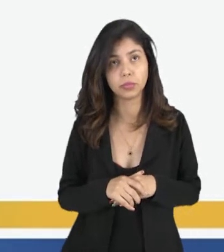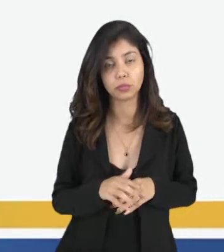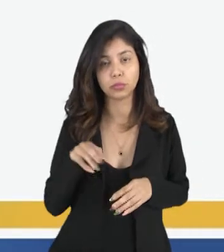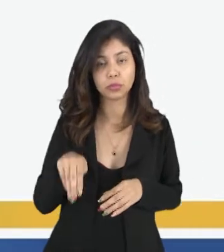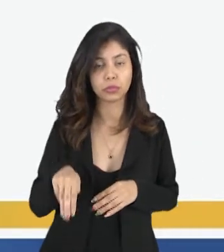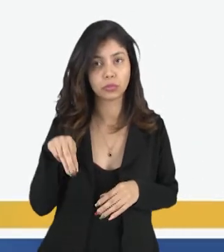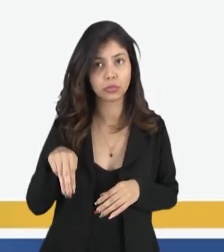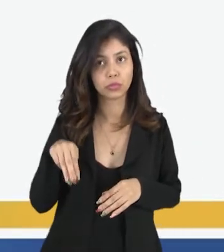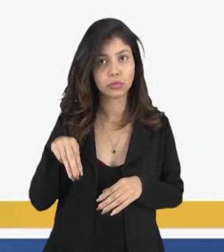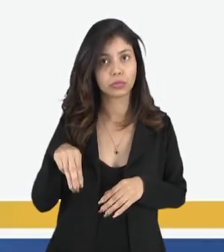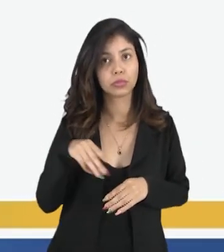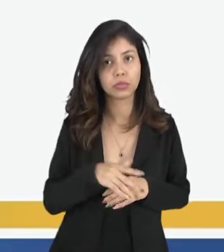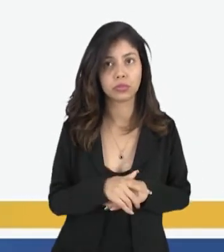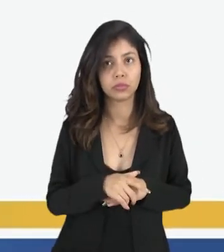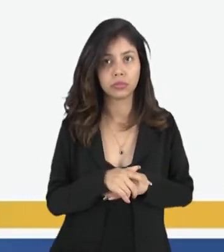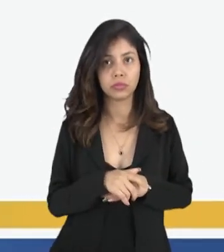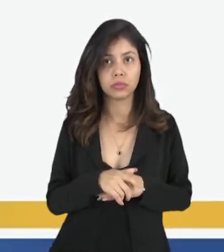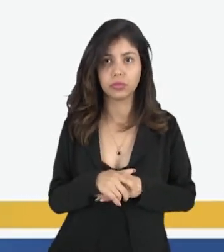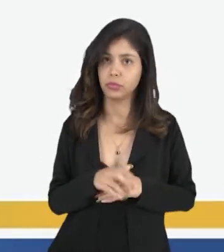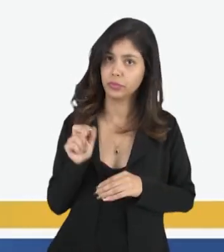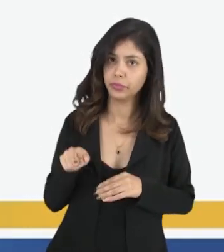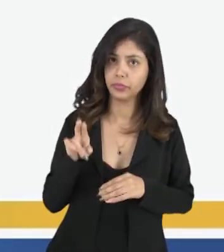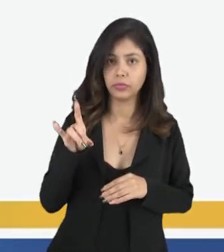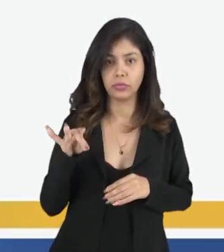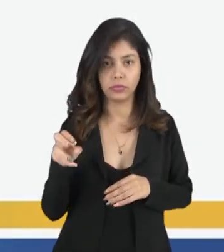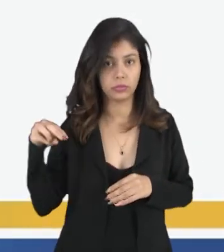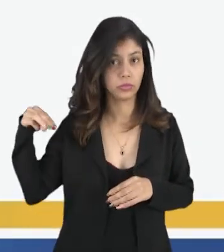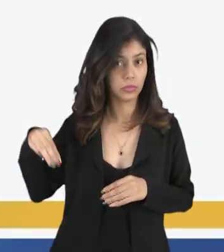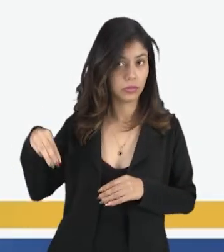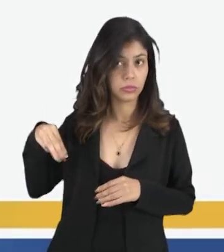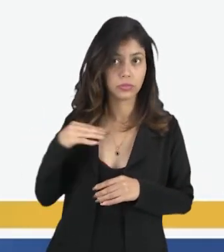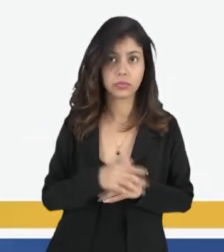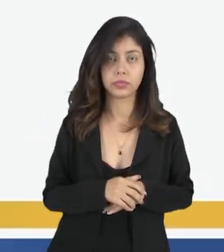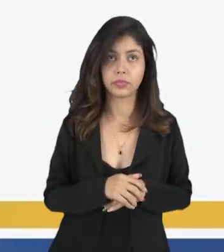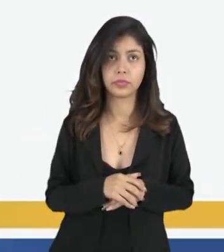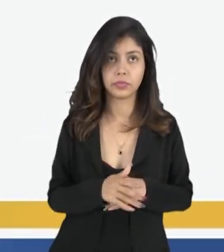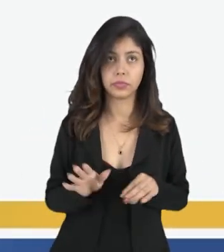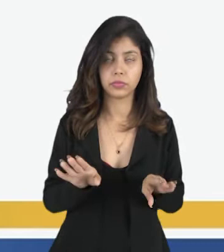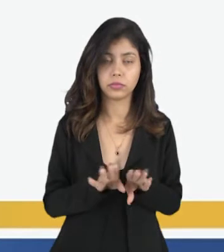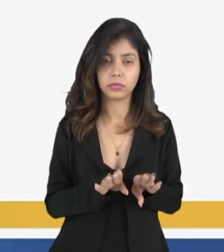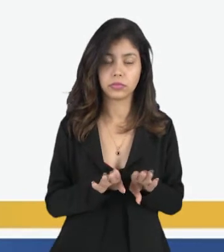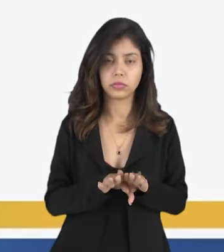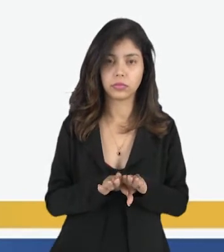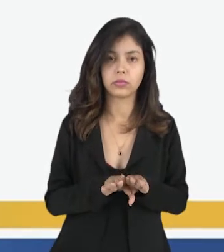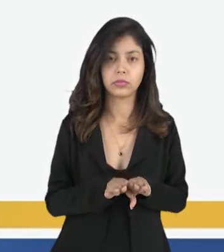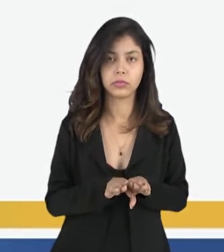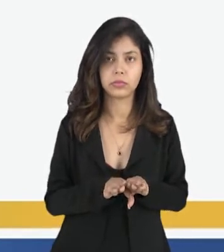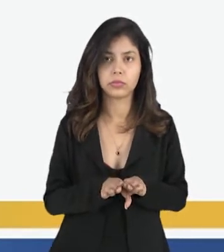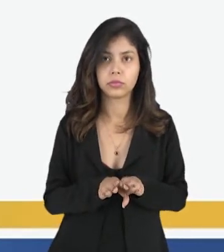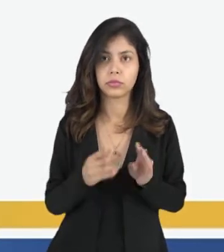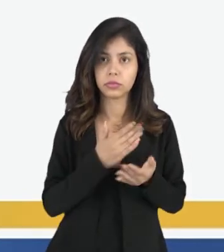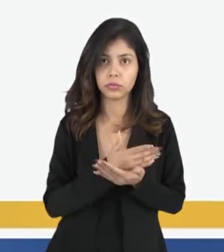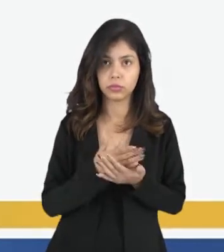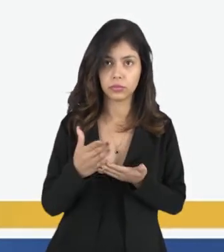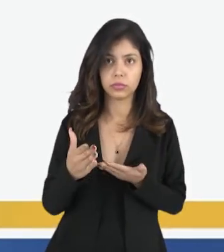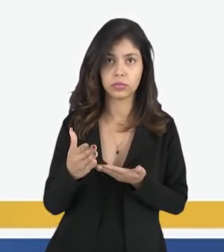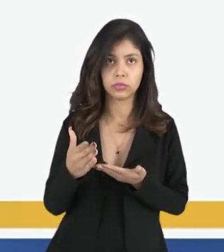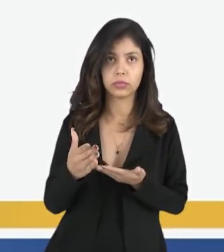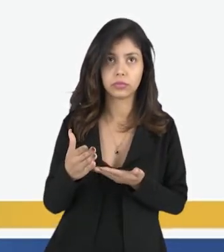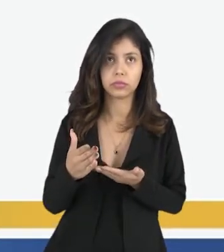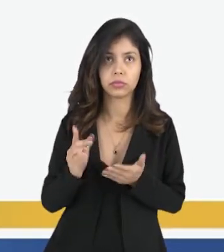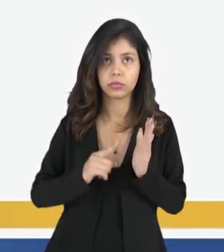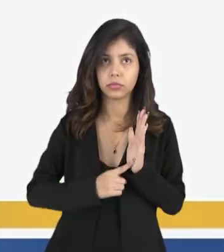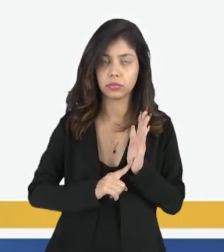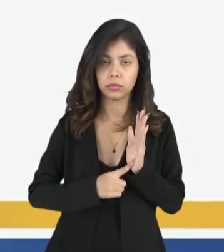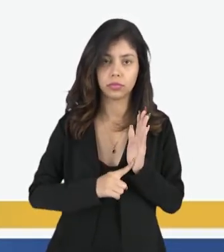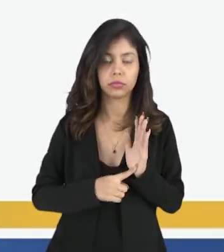metros, geralmente a unidade é dada em metros. Nós temos também a posição inicial, que é o ponto